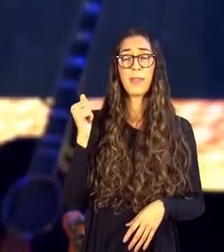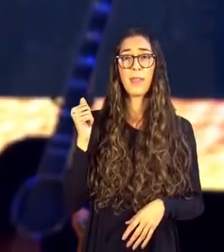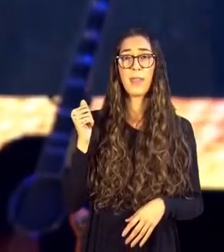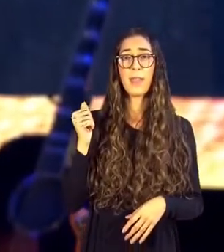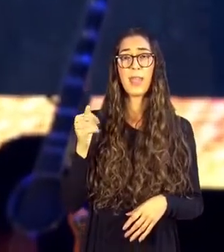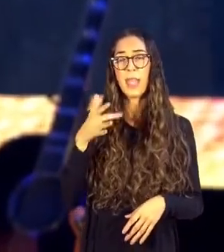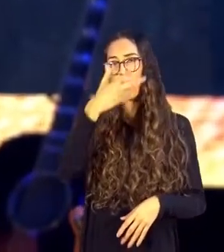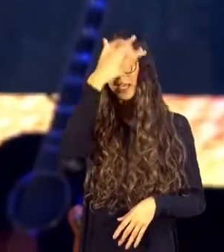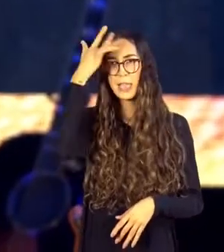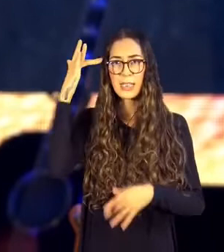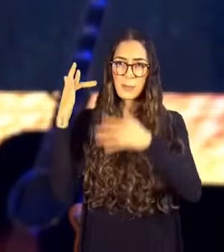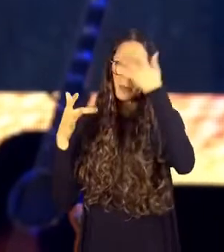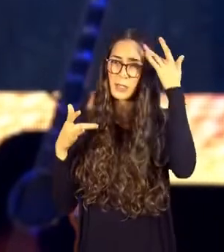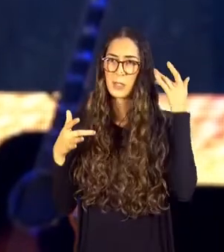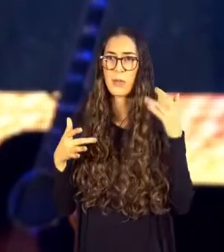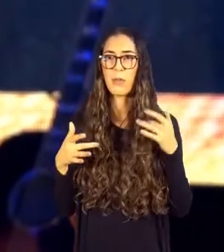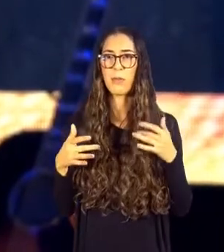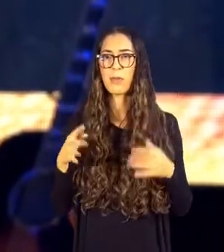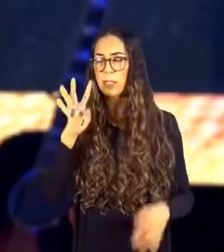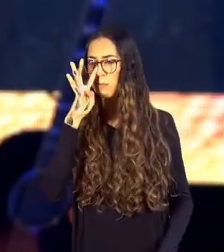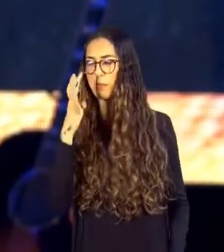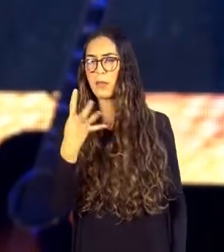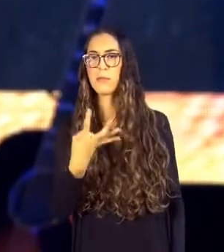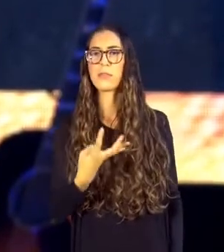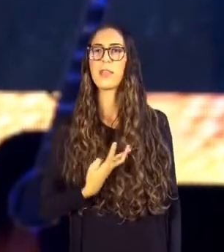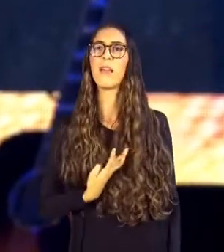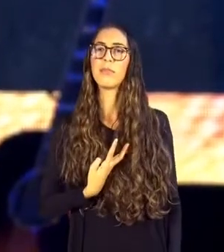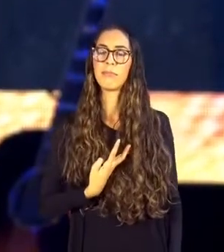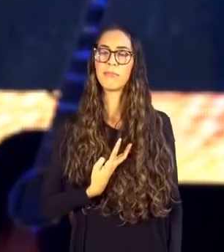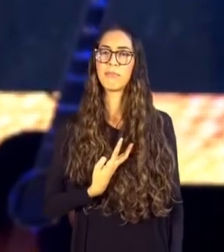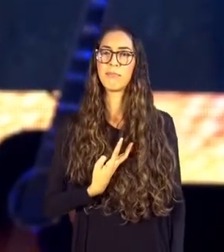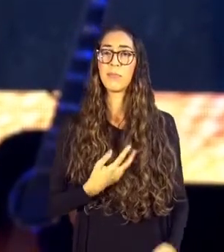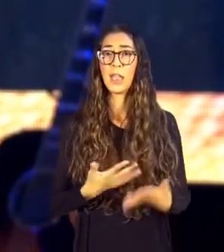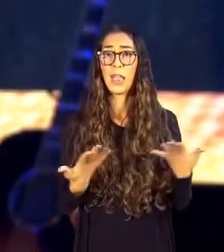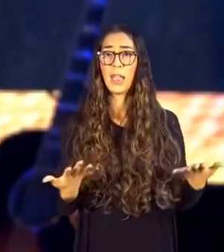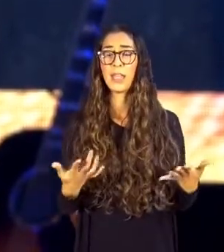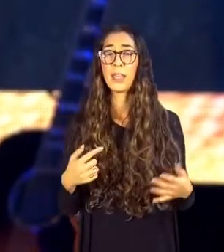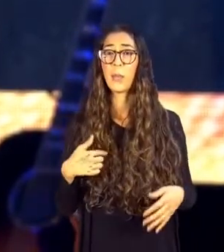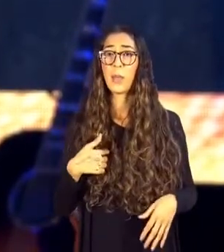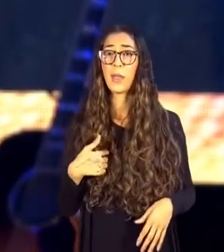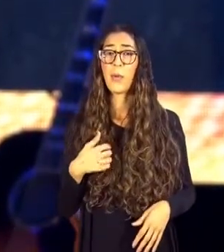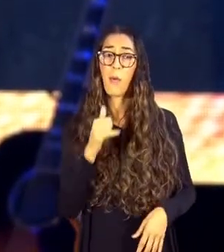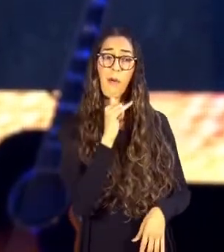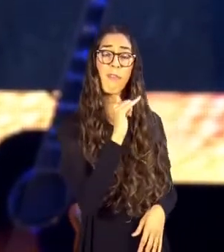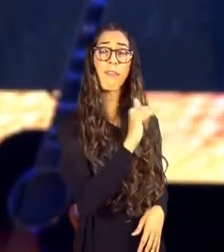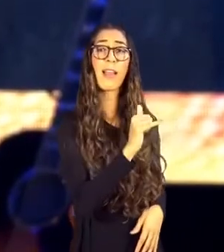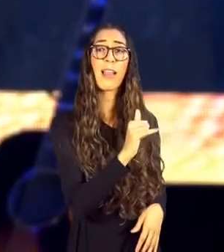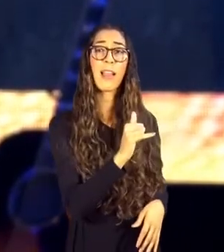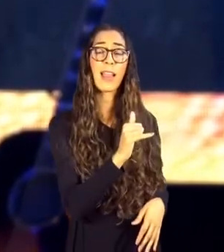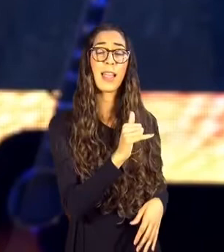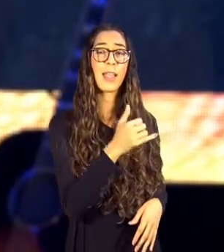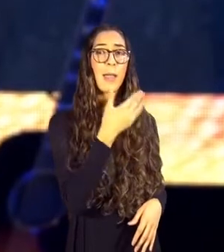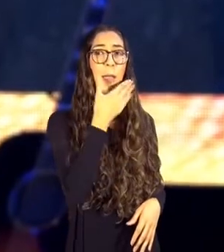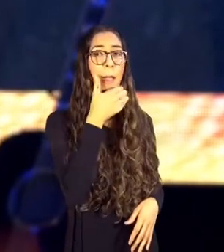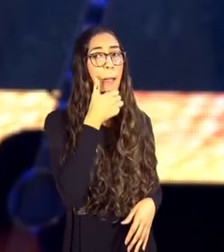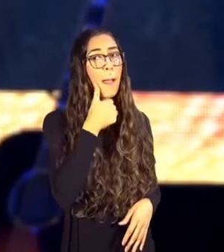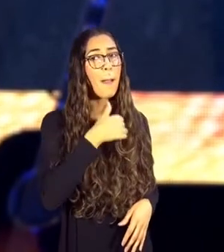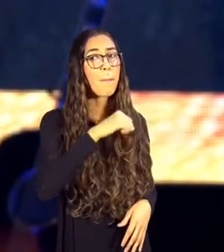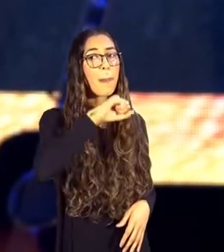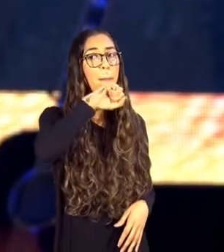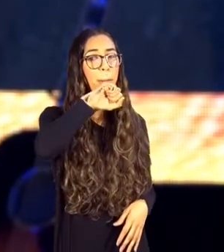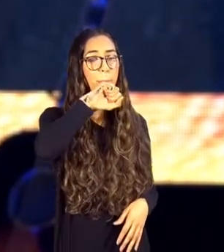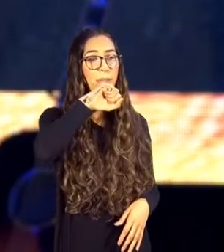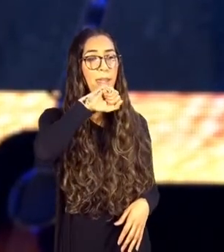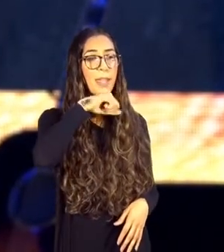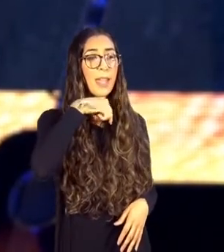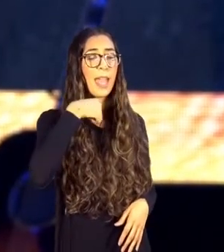mãe, eu não vou mais na igreja. Eu não quero nem tocar mais na igreja. E ela falou, você vai. E eu estava em